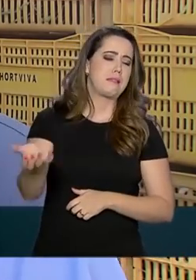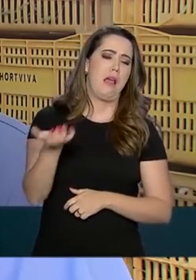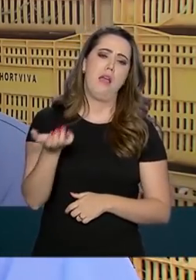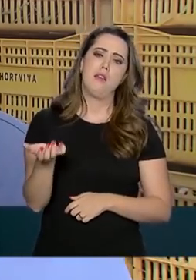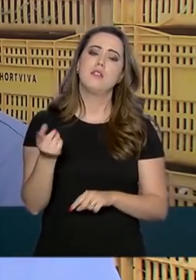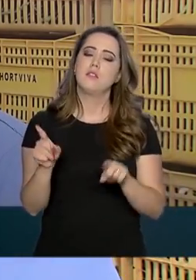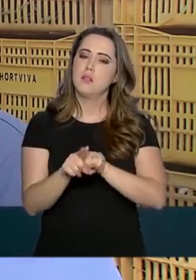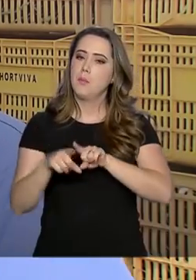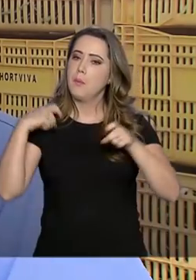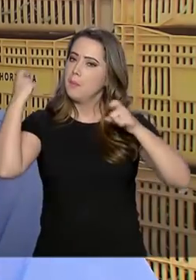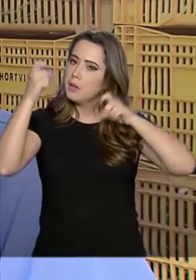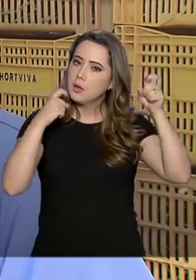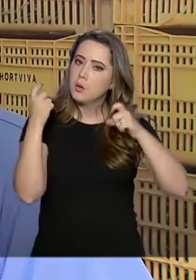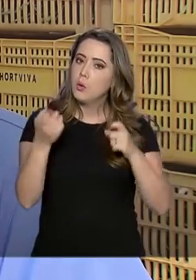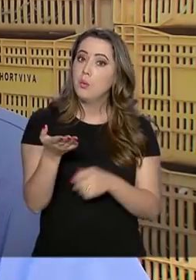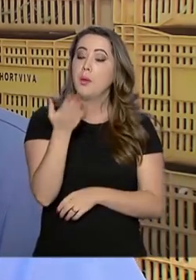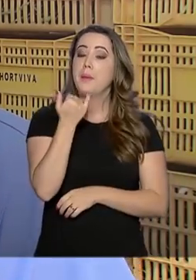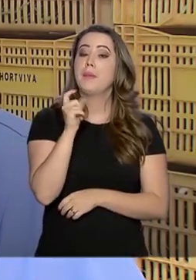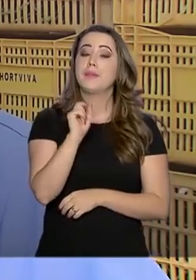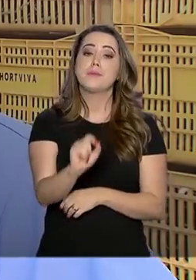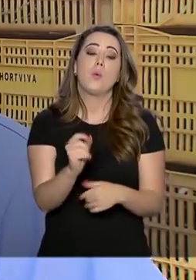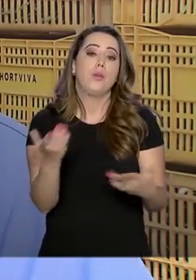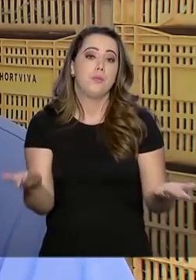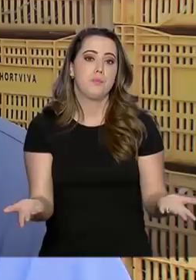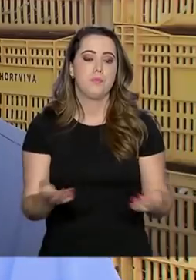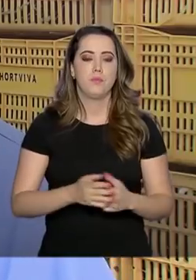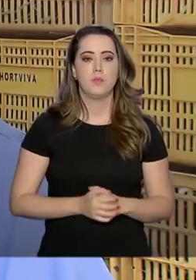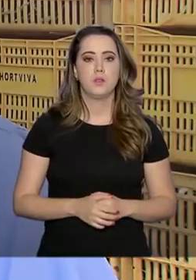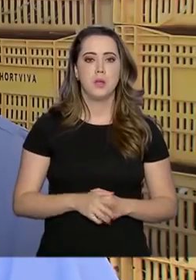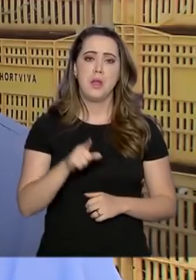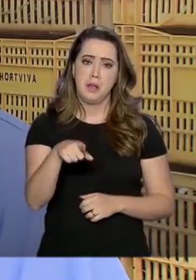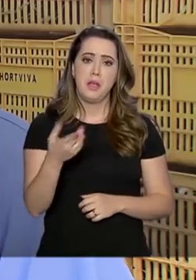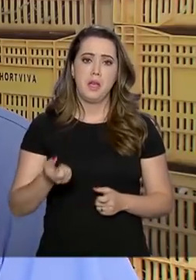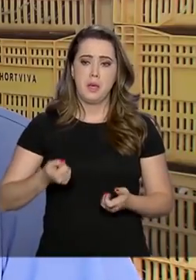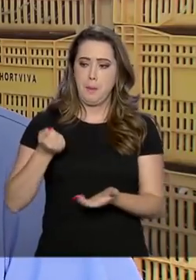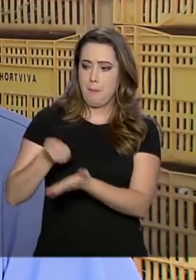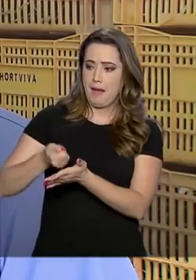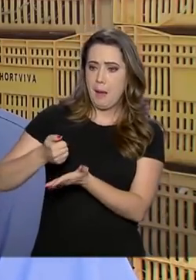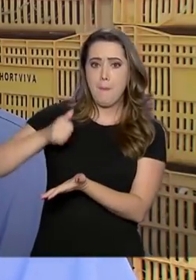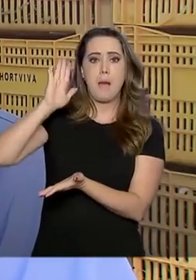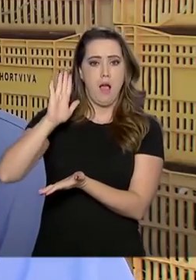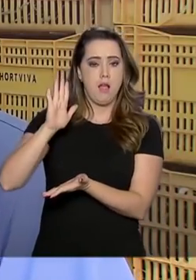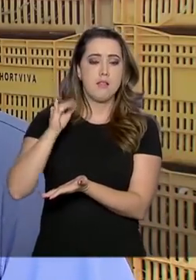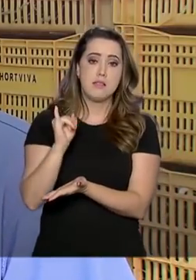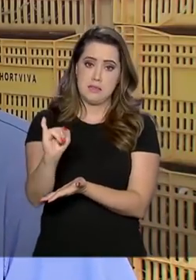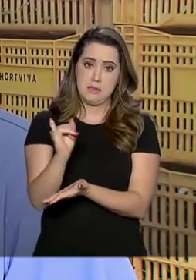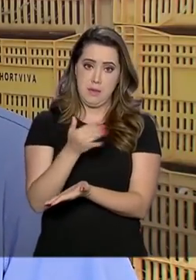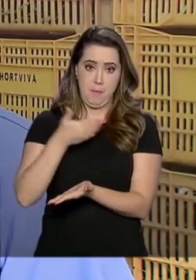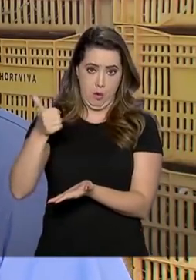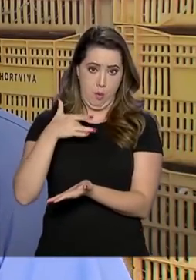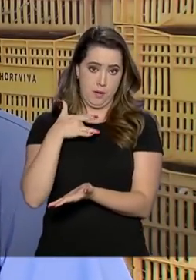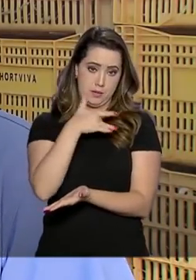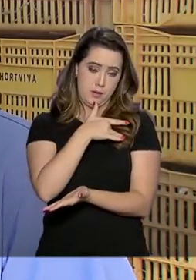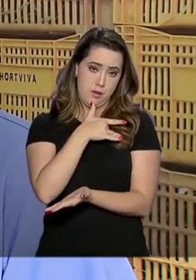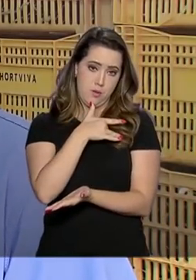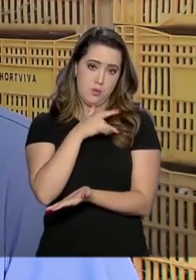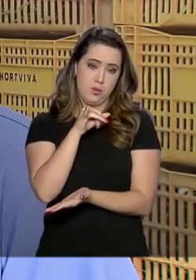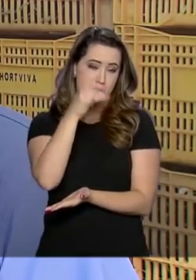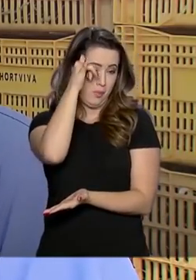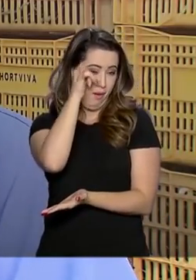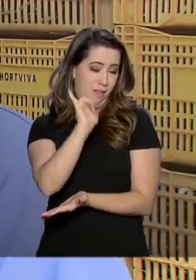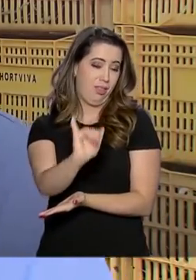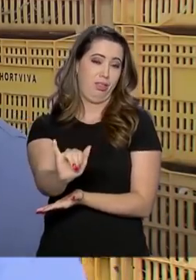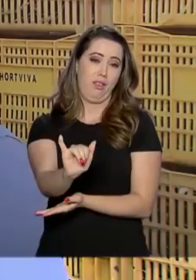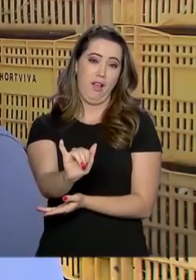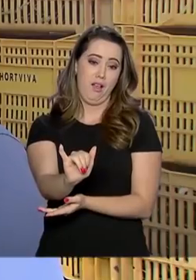preocupam com aquilo que elas estão ingerindo. Elas até topam gastar um pouco mais para ter saúde, para não